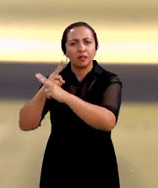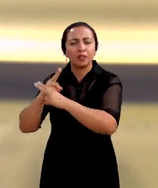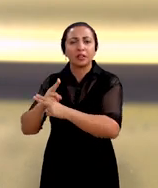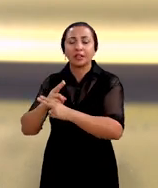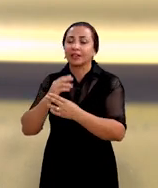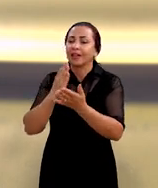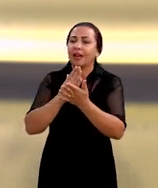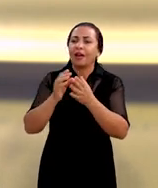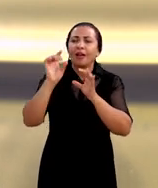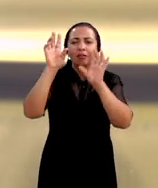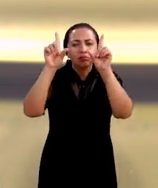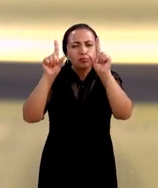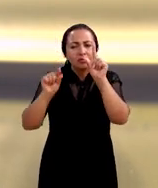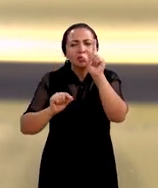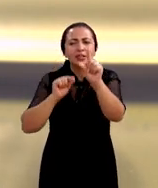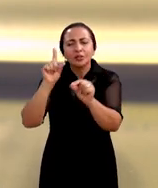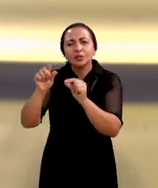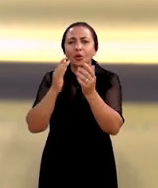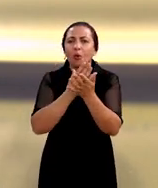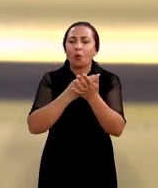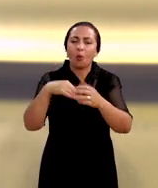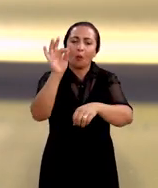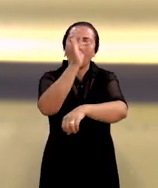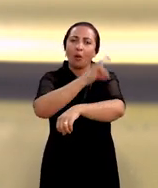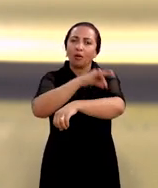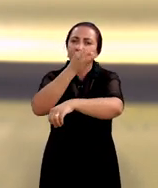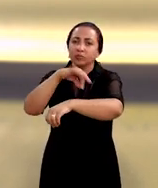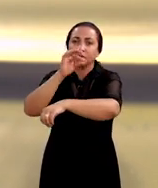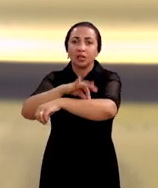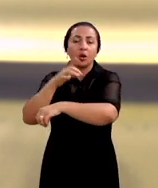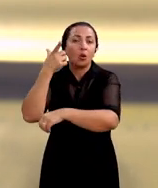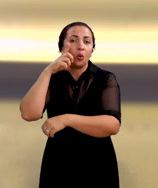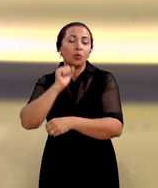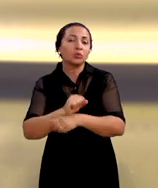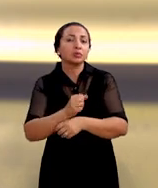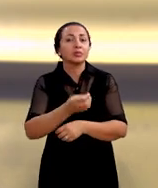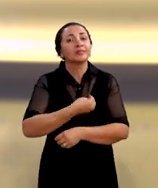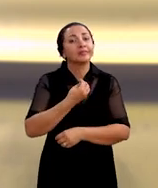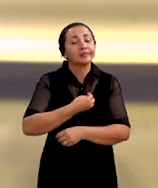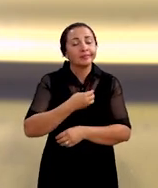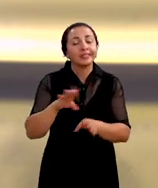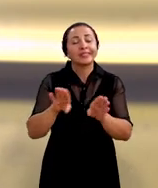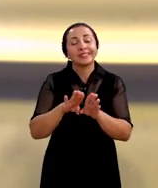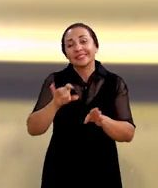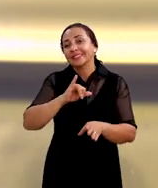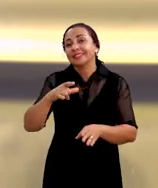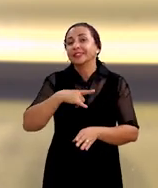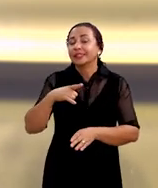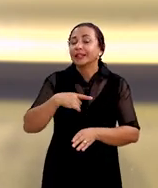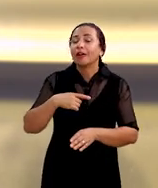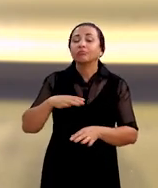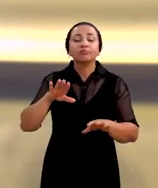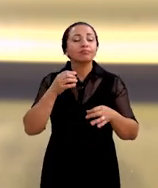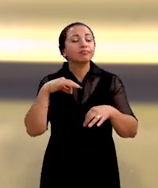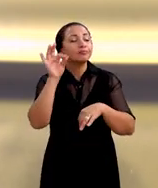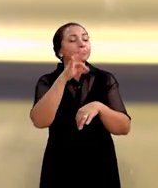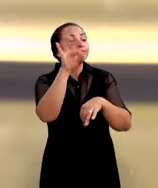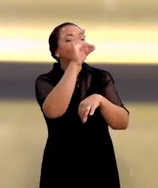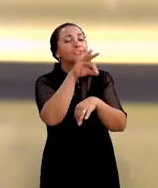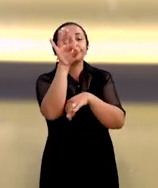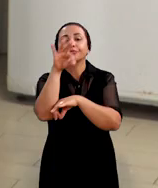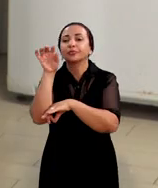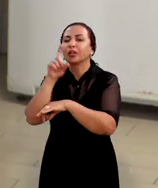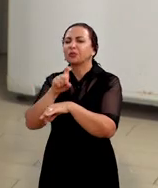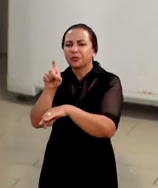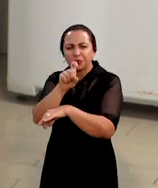acaba selecionando alguns indivíduos, alguns mosquitos, que conseguem sobreviver mesmo na presença desse